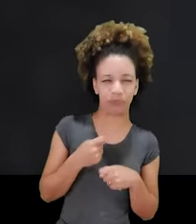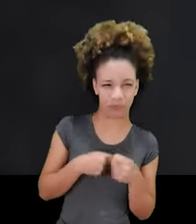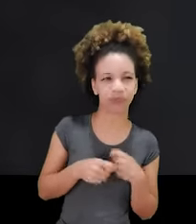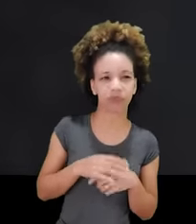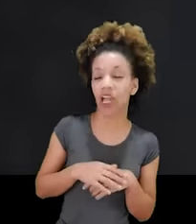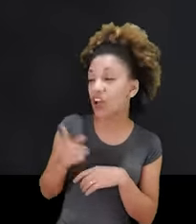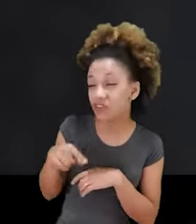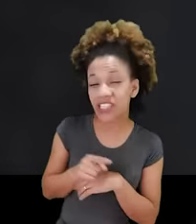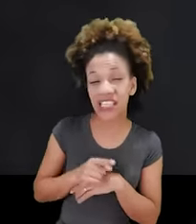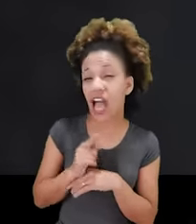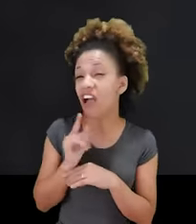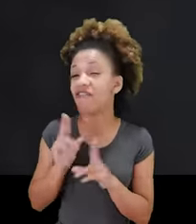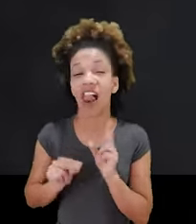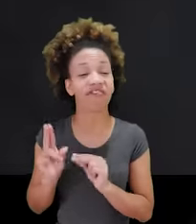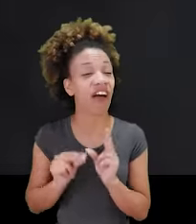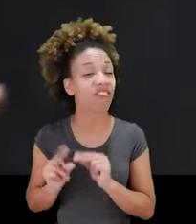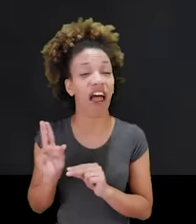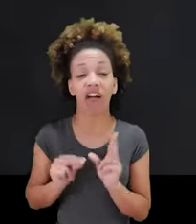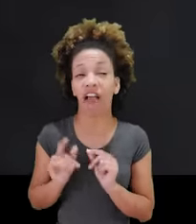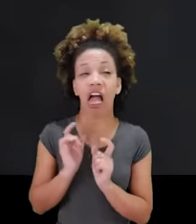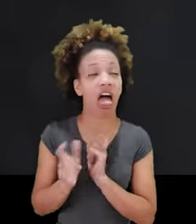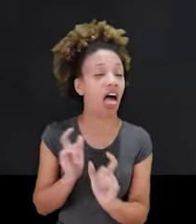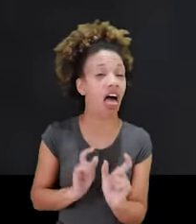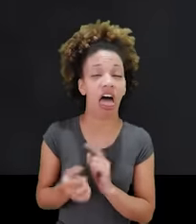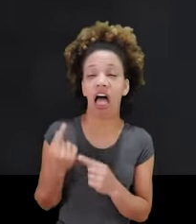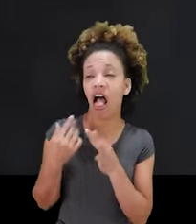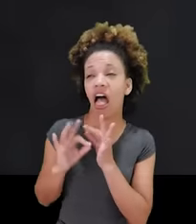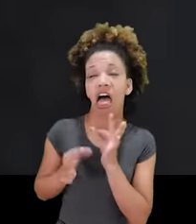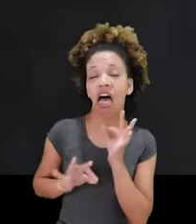económicos. Vocês gastam até energia a falar. Porque vocês dizem,